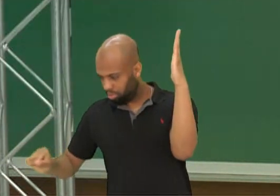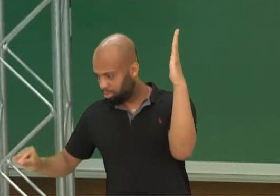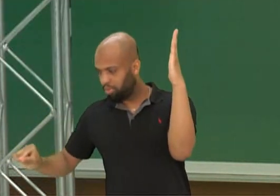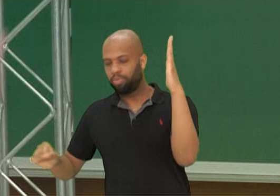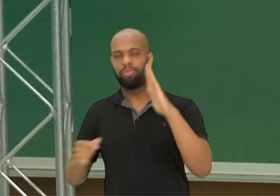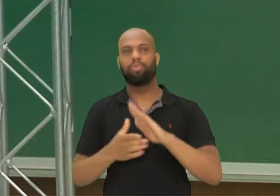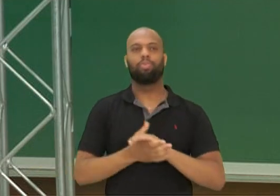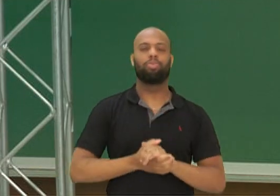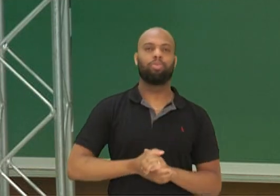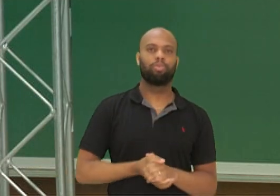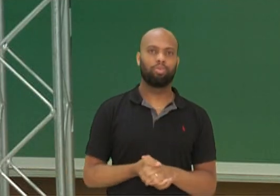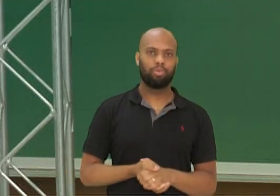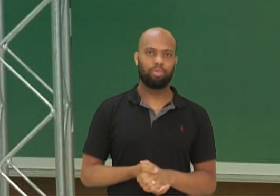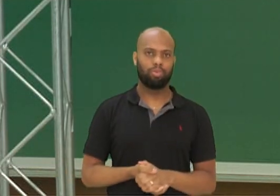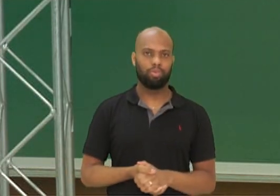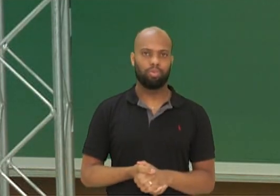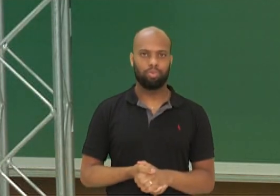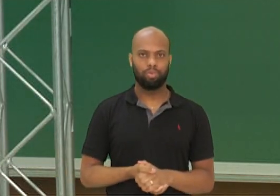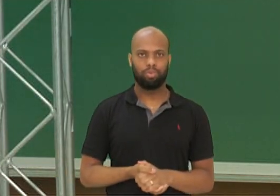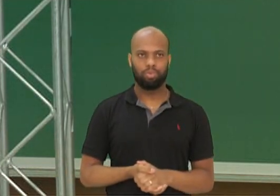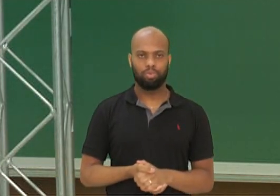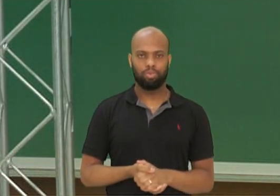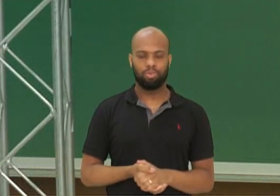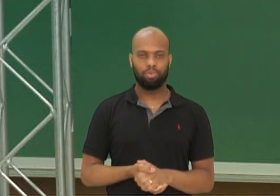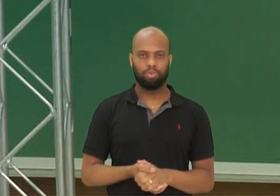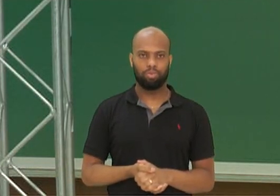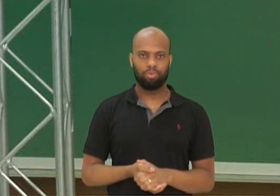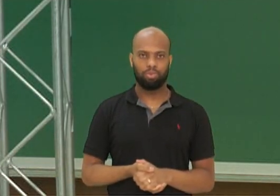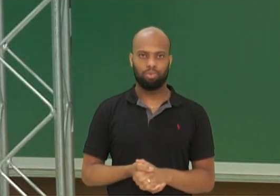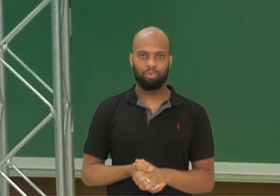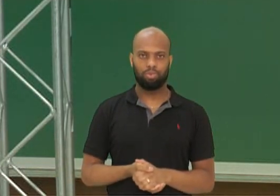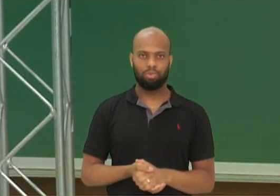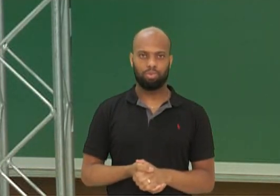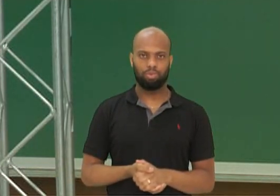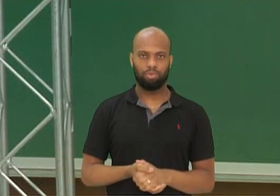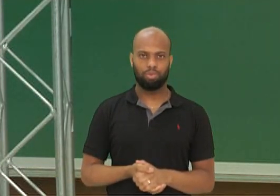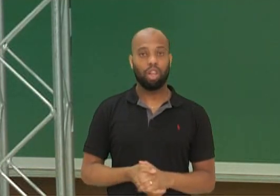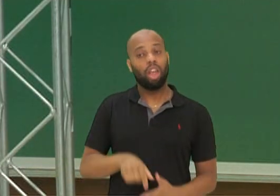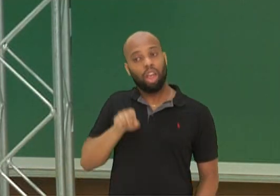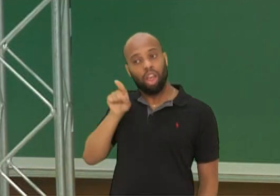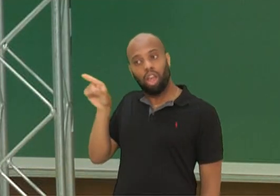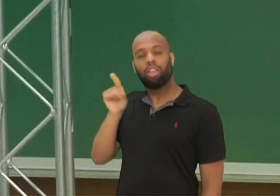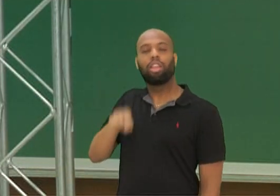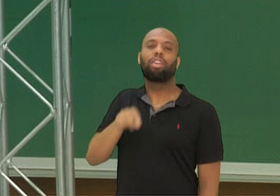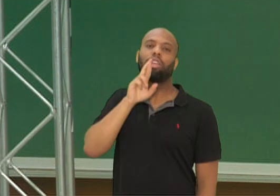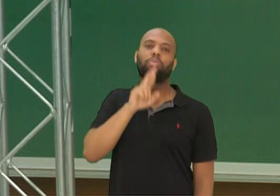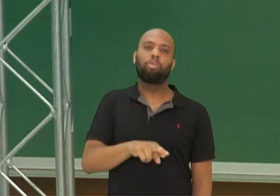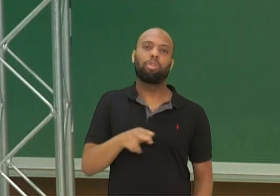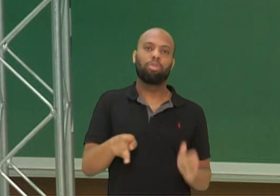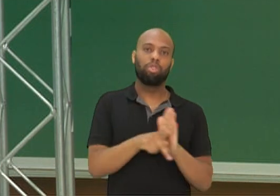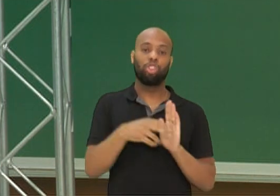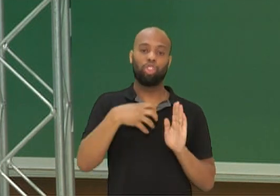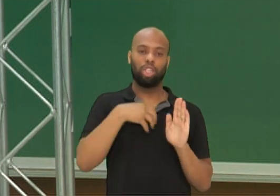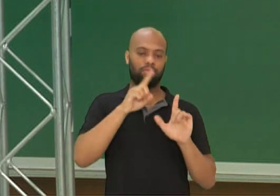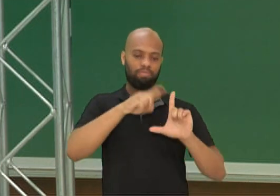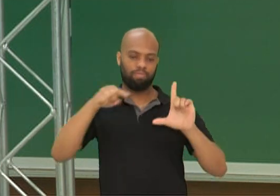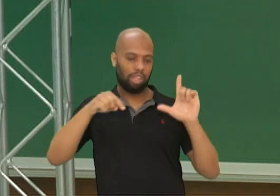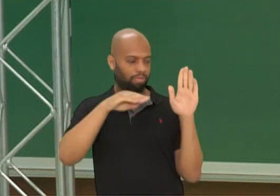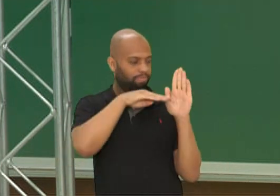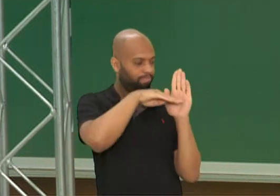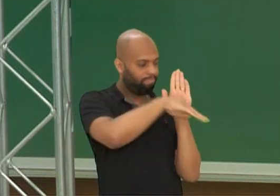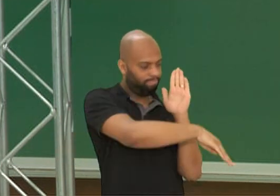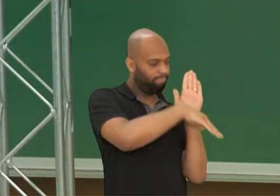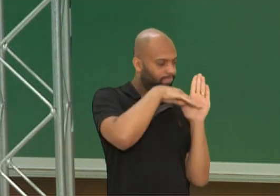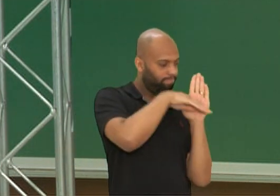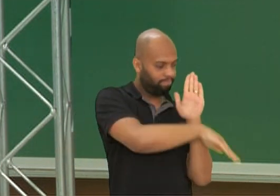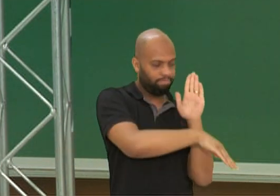cada x em que você vai aumentando. O valor de x vai diminuindo a imagem. Esse é o resultado do gráfico decrescente de 0,5 elevado a